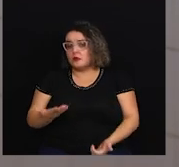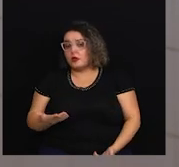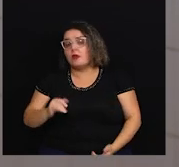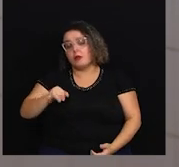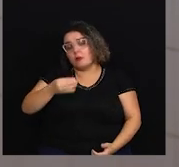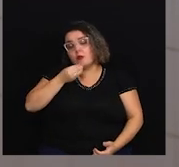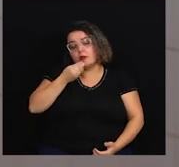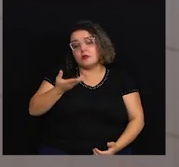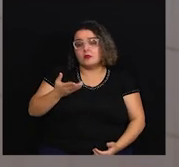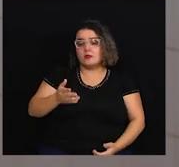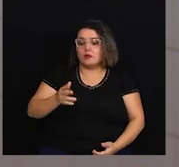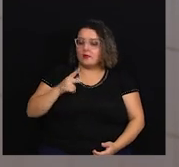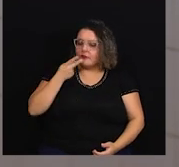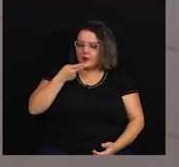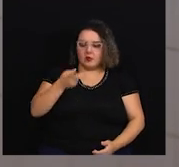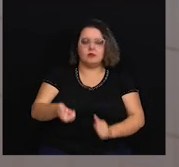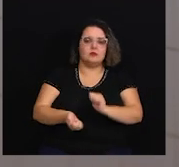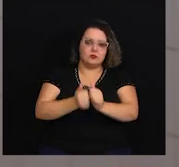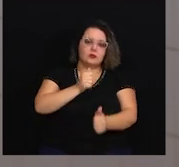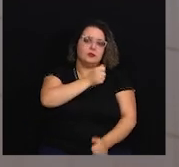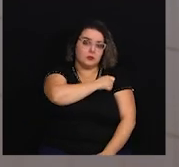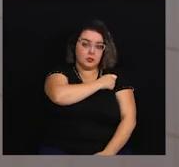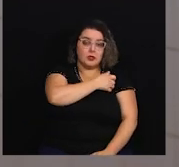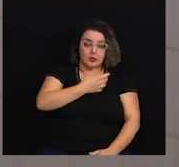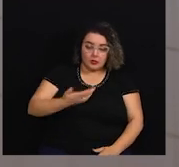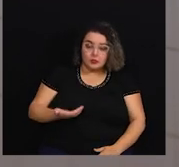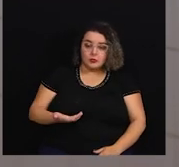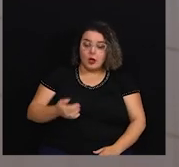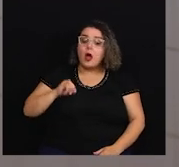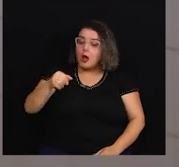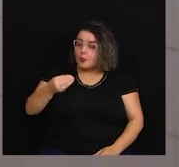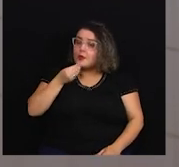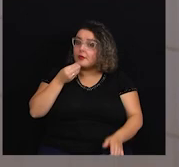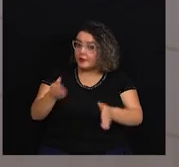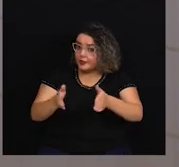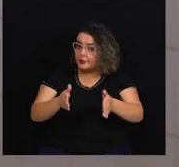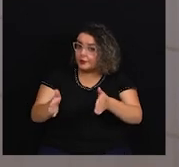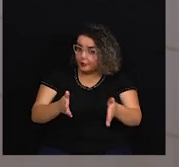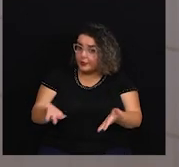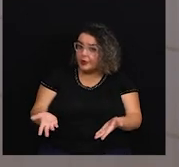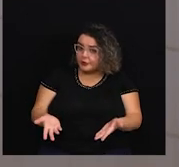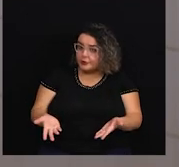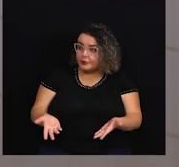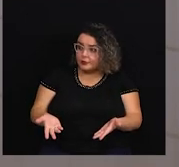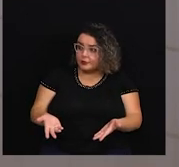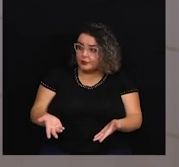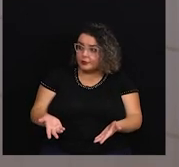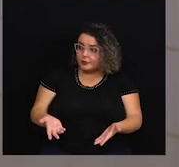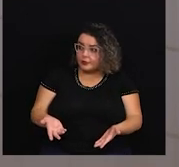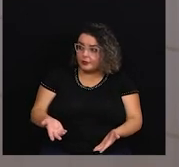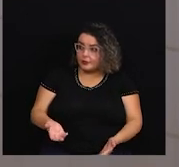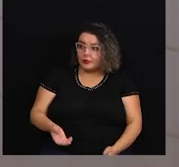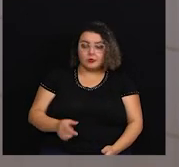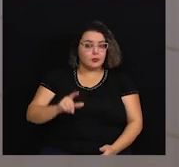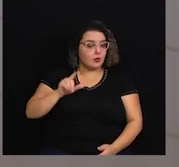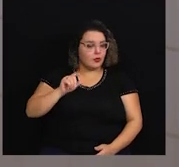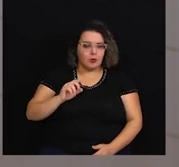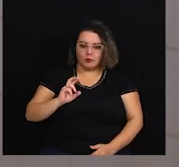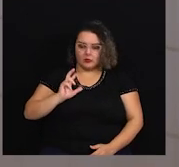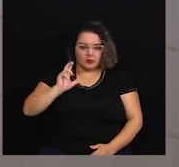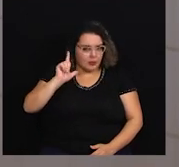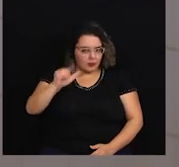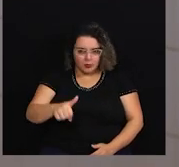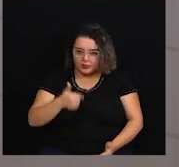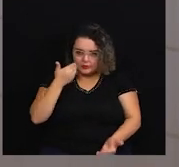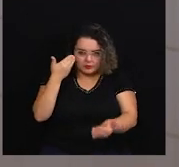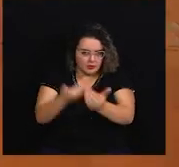falo direto no meus atletas eu falo e meus alunos falam aproveita o momento que o bom de passe depois que passou não dá